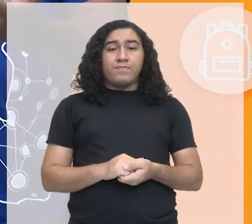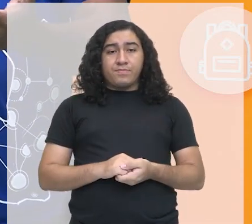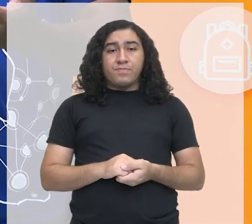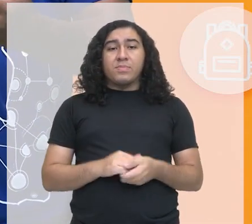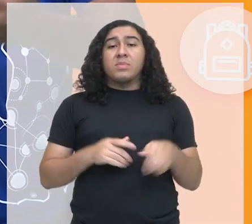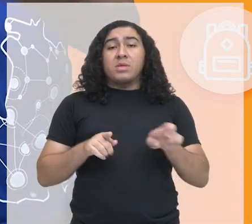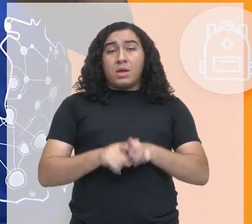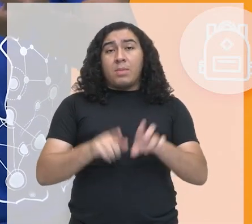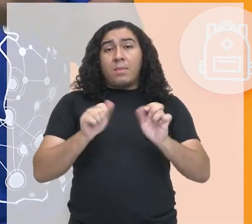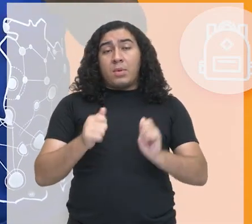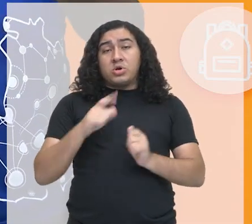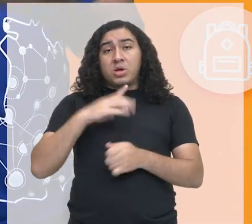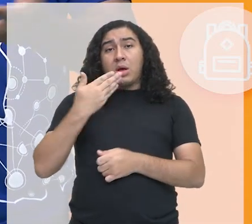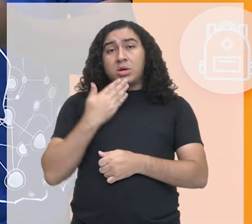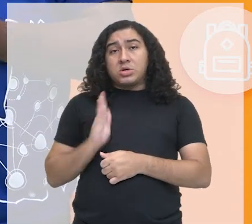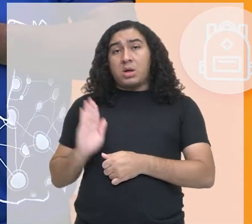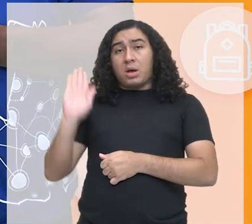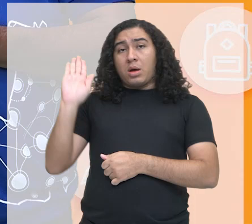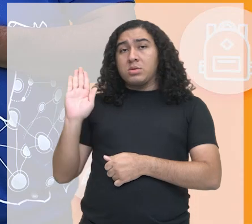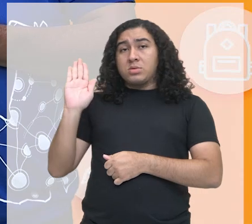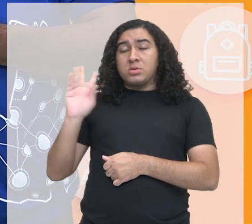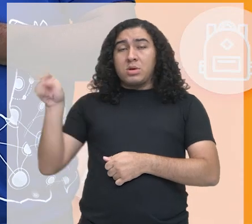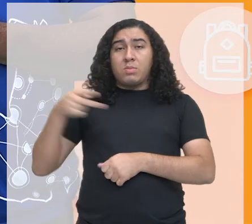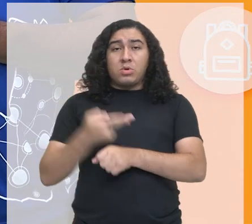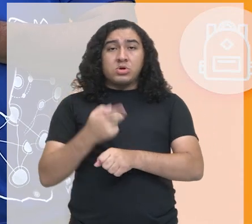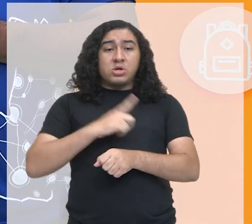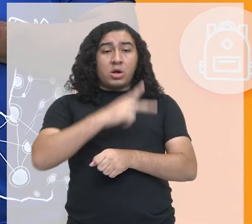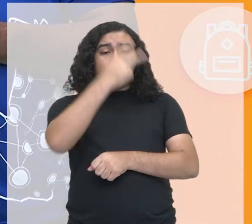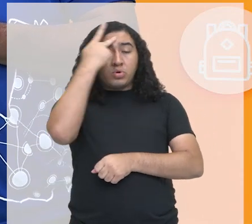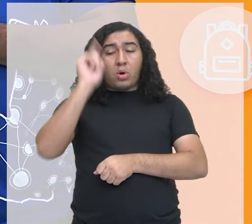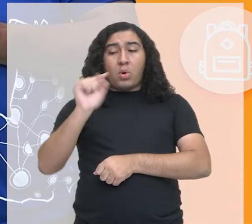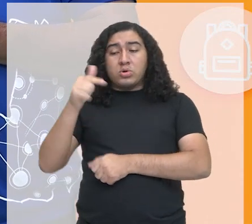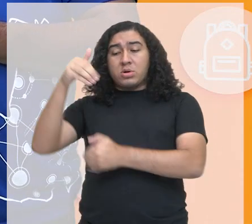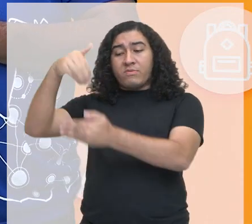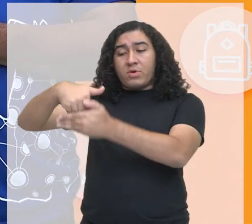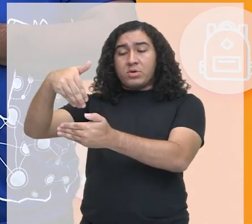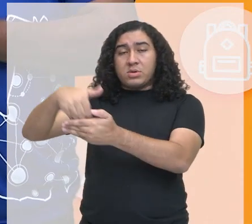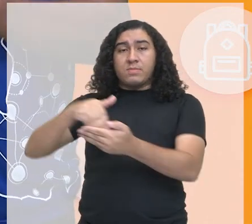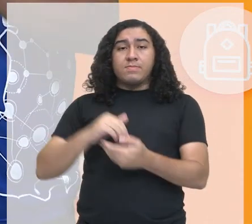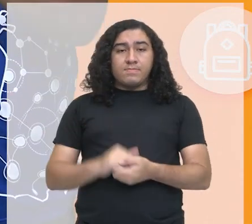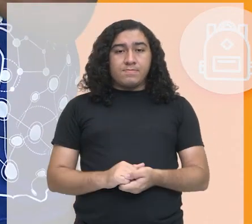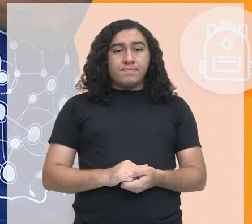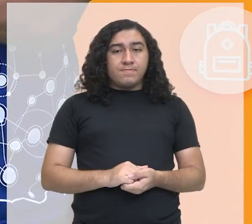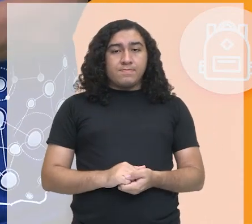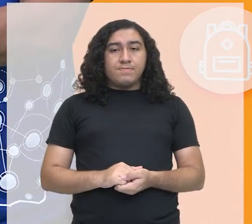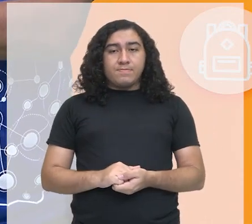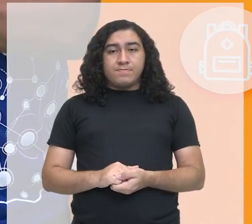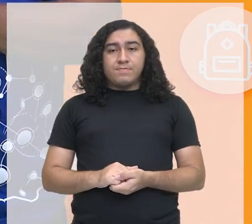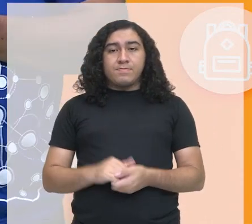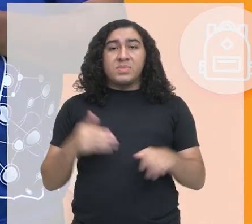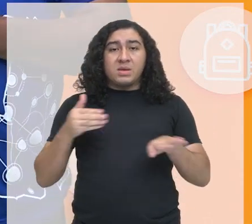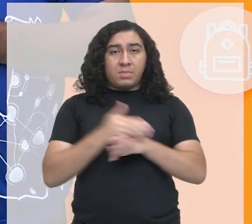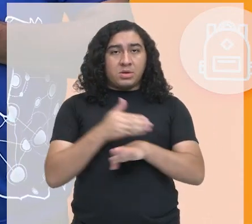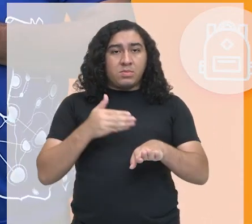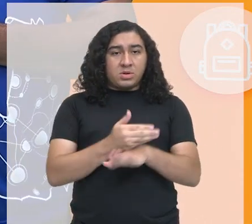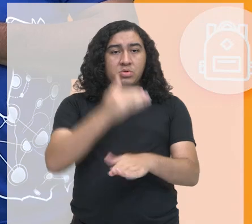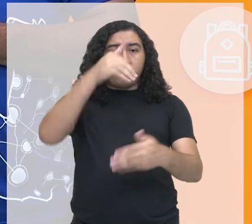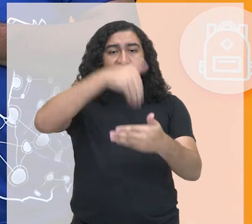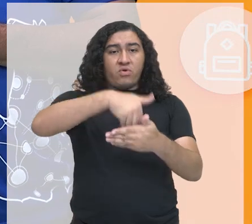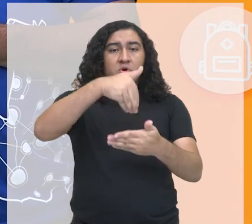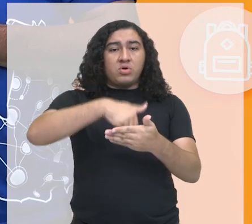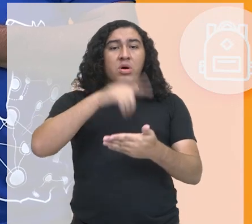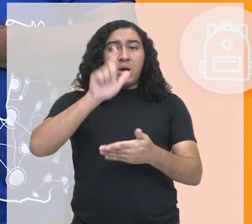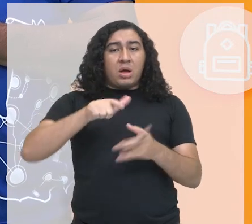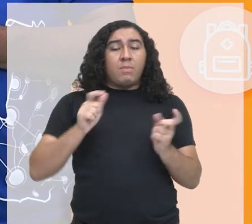ser eleito, você pode ser candidato para ser eleito em cargos públicos, né? Então, a participação eleitoral é uma forma